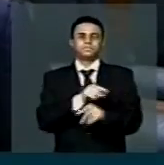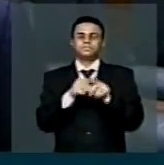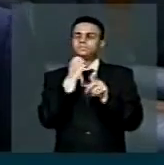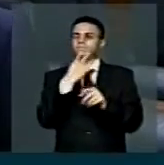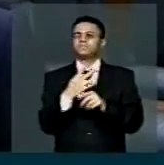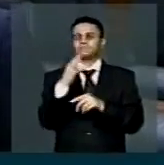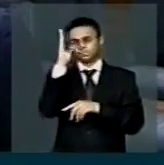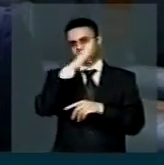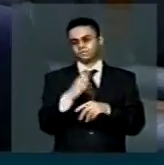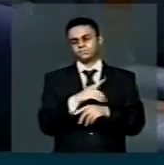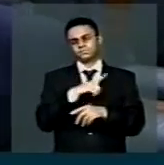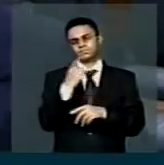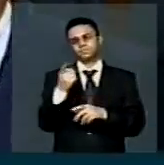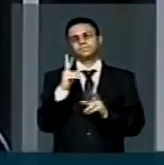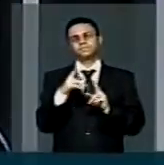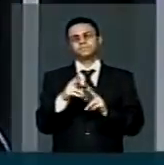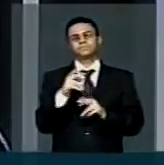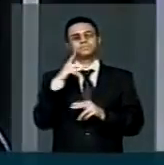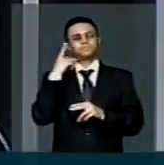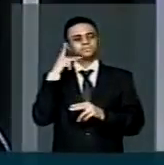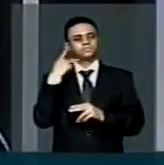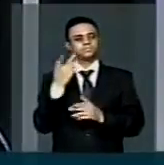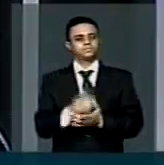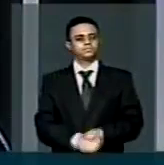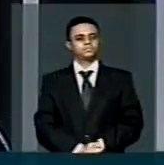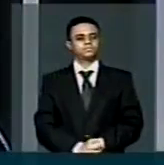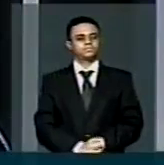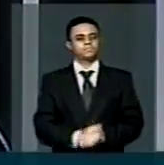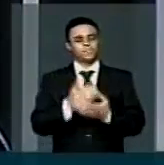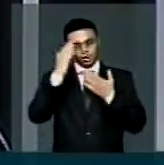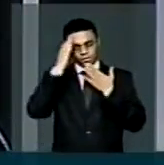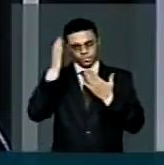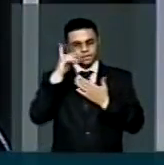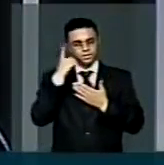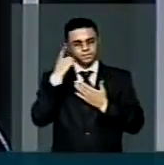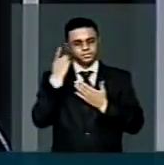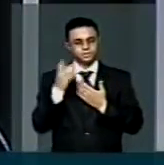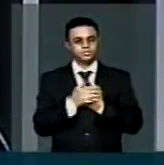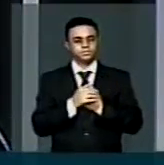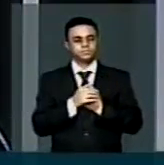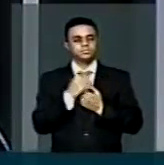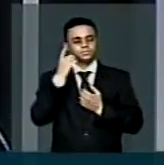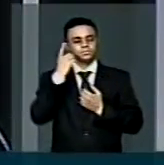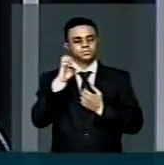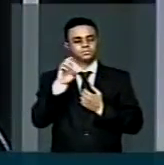Brasil ter Vossa Excelência como parlamentar. Muito obrigado, deputado Silvio Costa. Deputado Edinho.